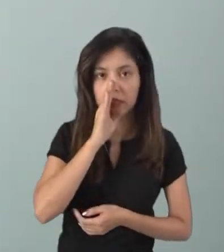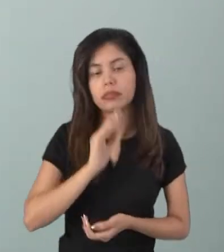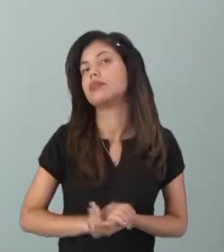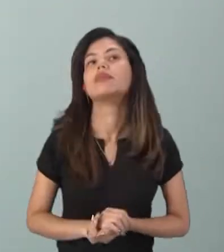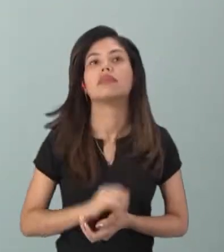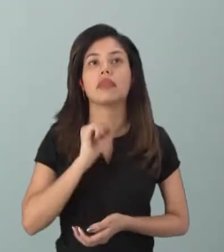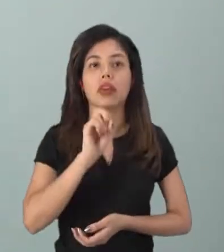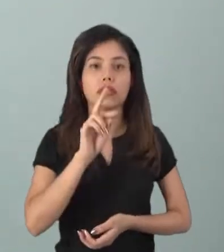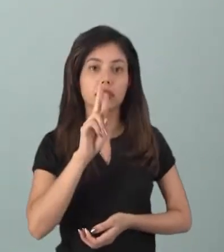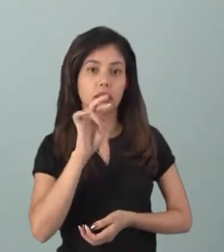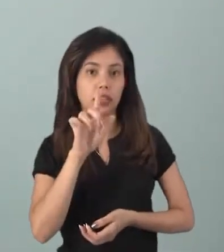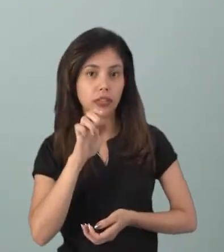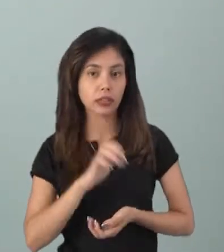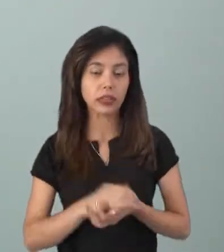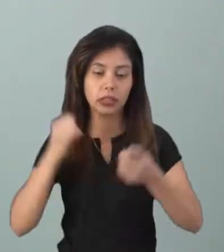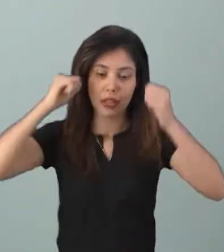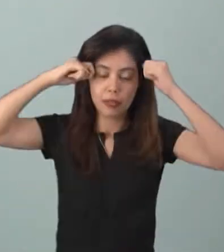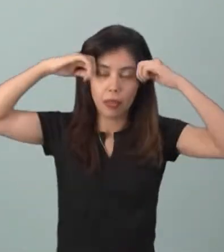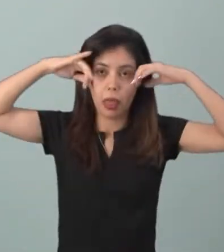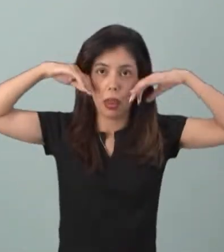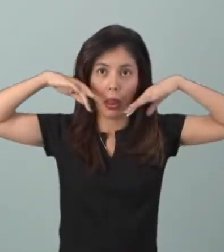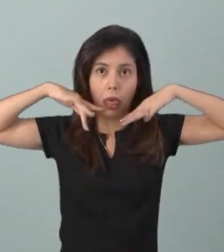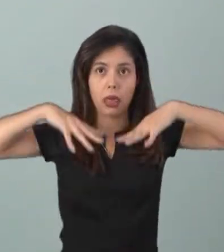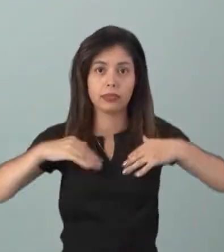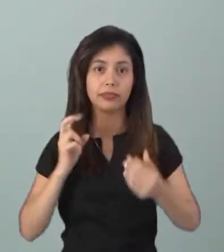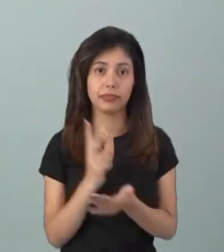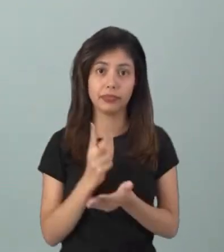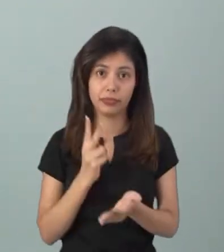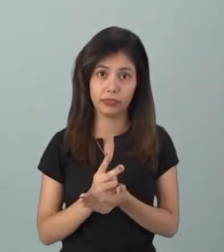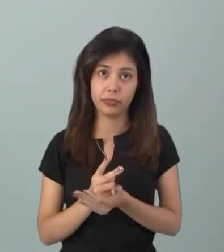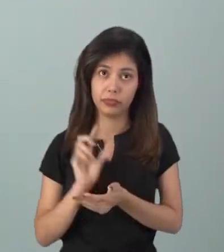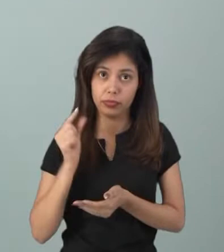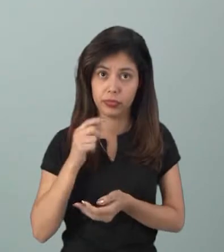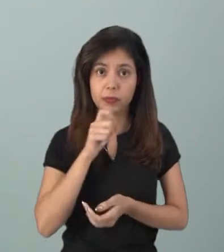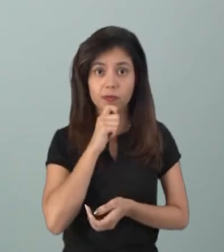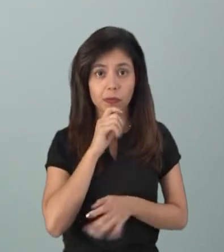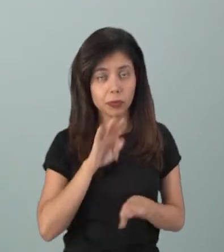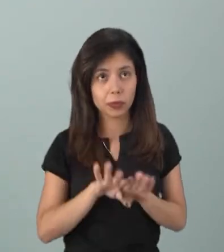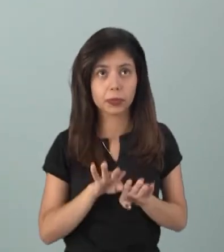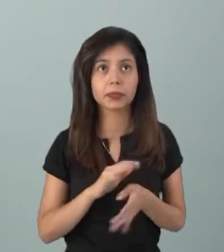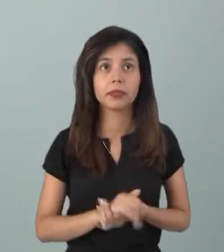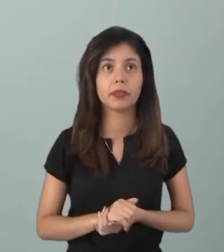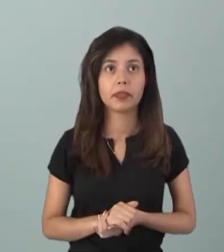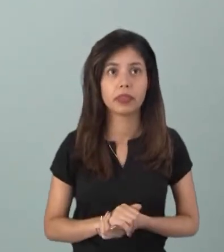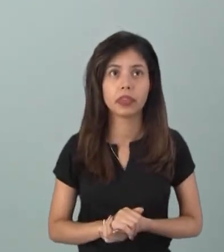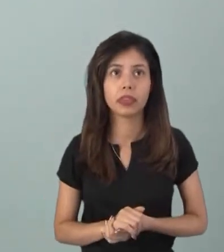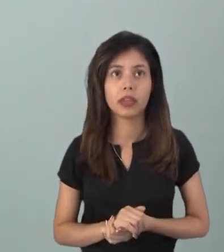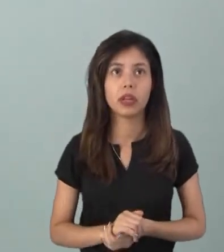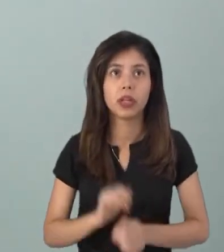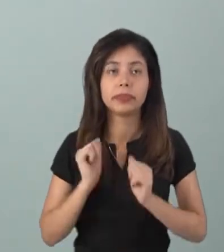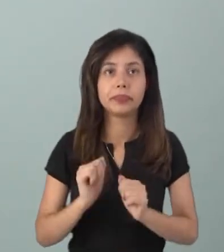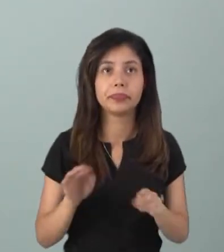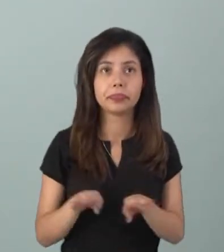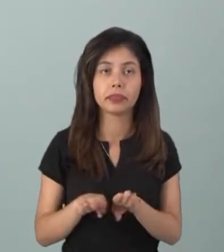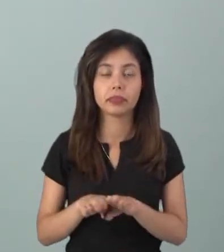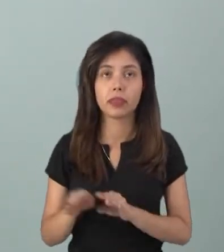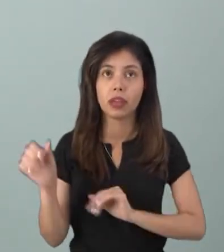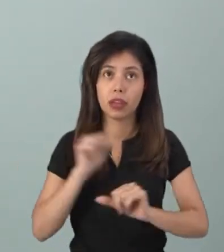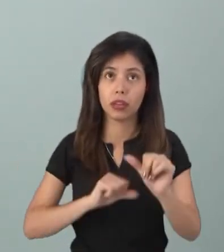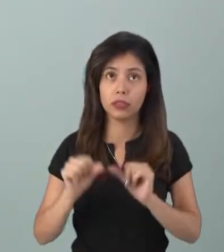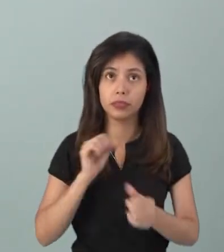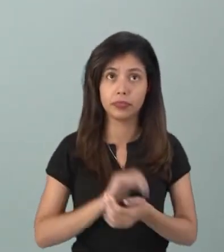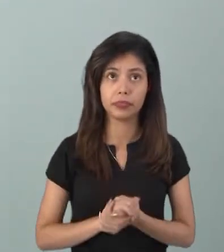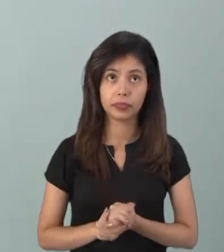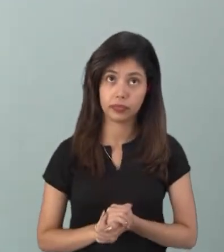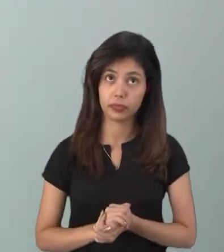sudorese também, né? Que é um suor excessivo e às vezes um suor um pouco frio. Além disso, a pessoa pode apresentar alterações